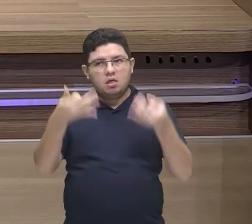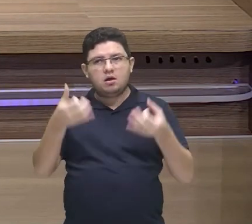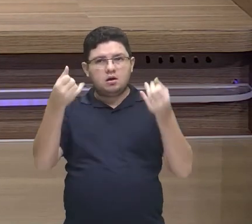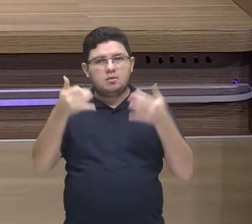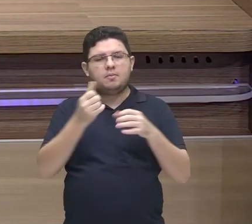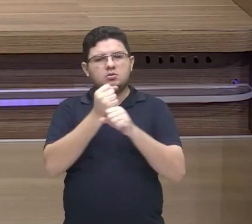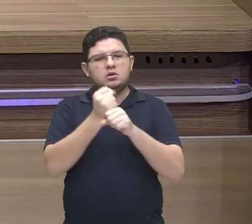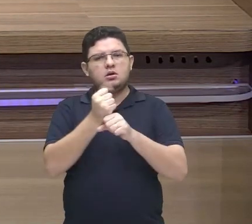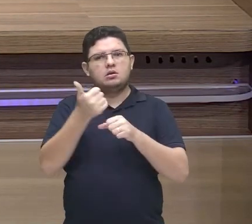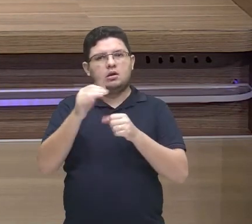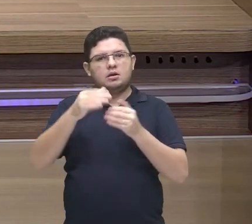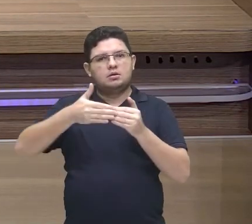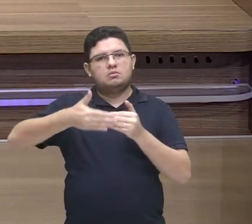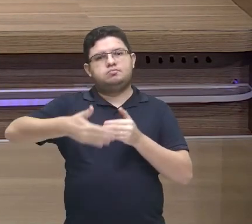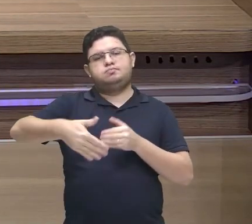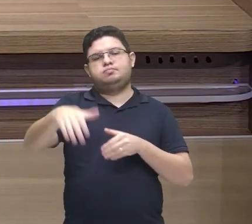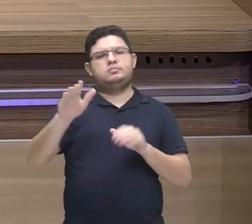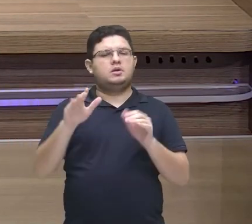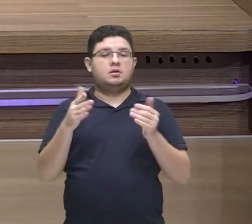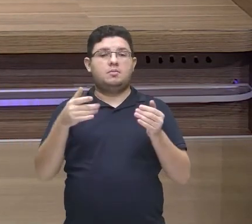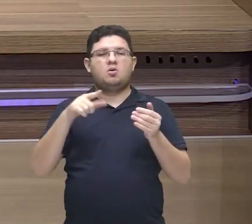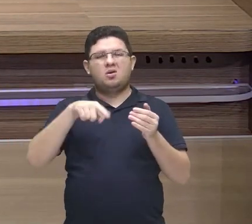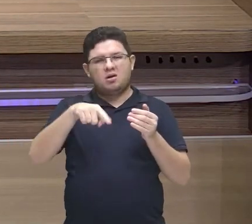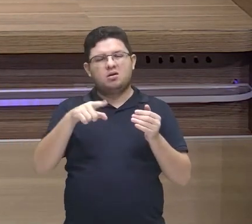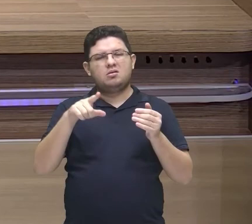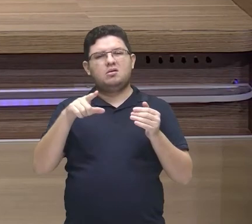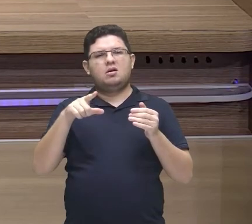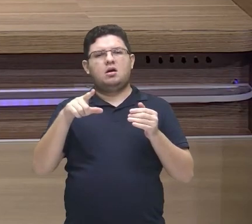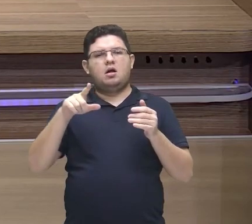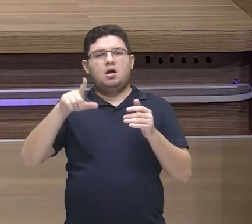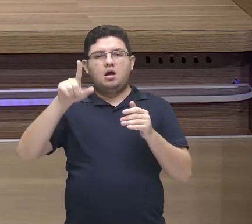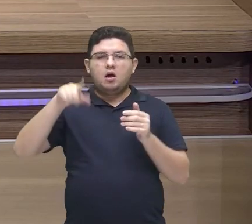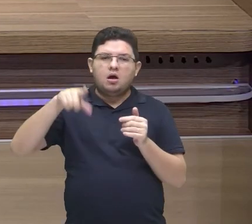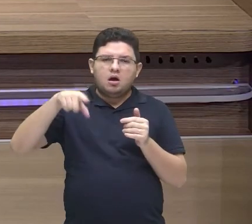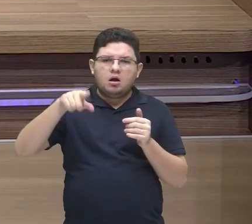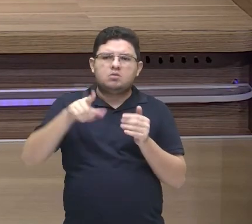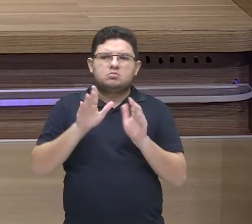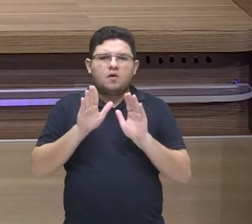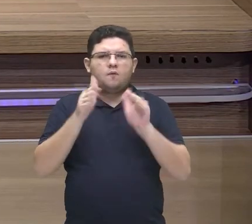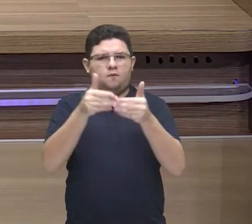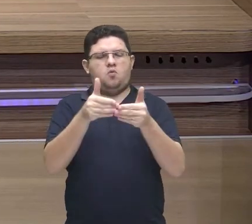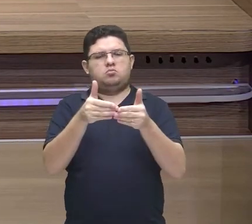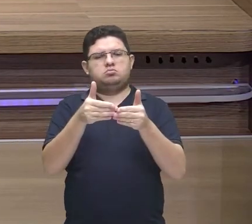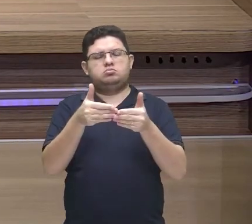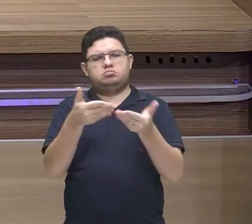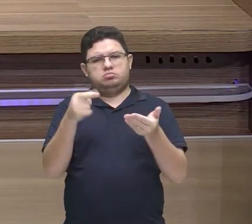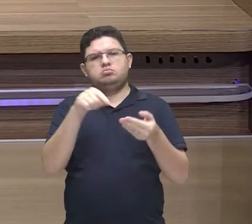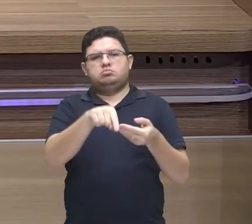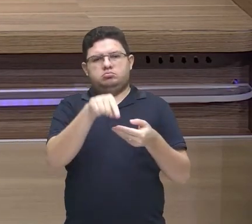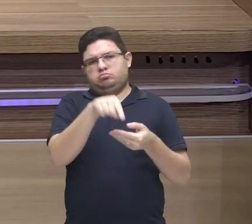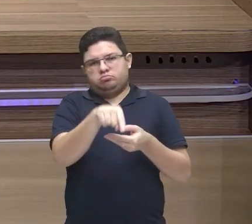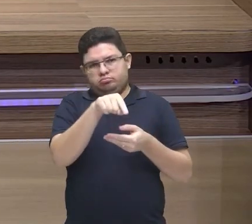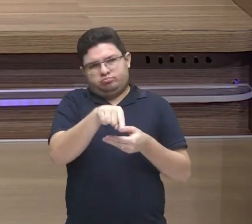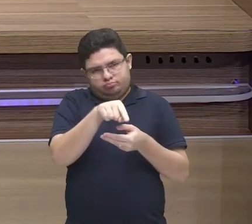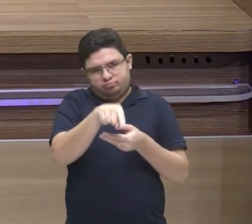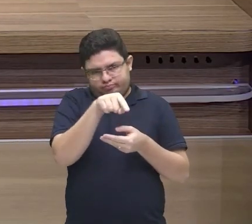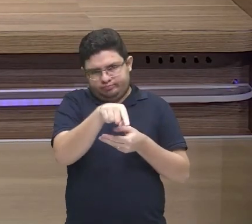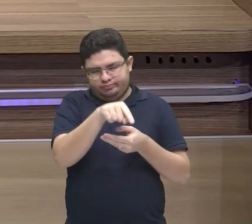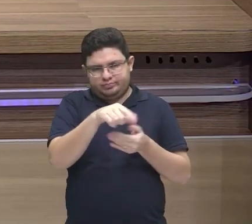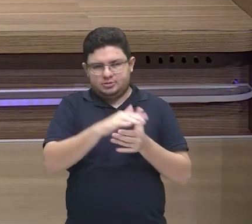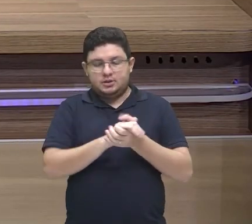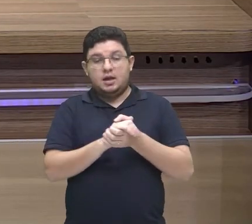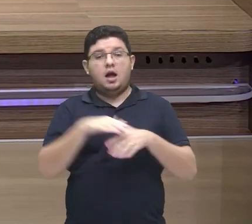eu agradeço a oportunidade, porque é uma coisa assim muito dirigida. Por exemplo, depois que tem qualquer dúvida, né,